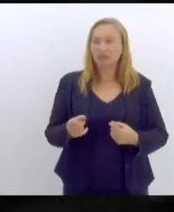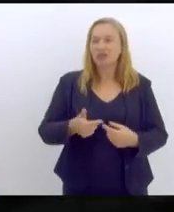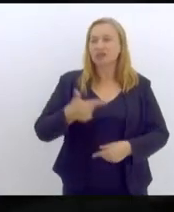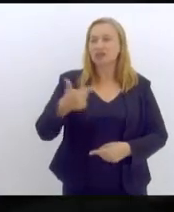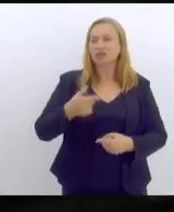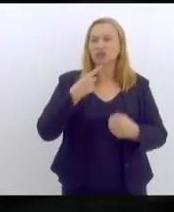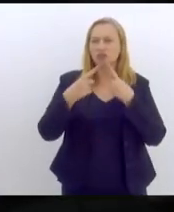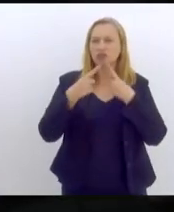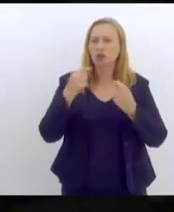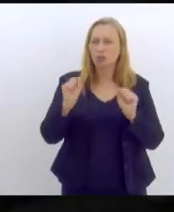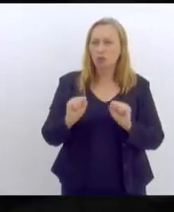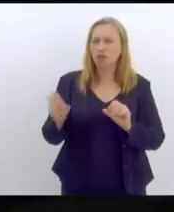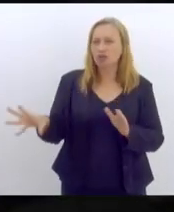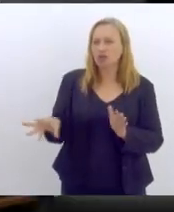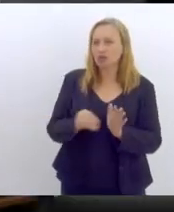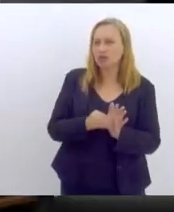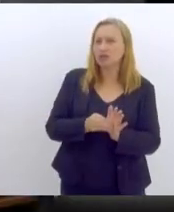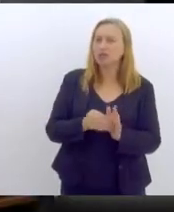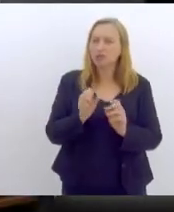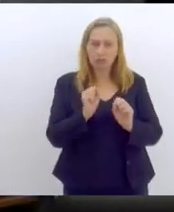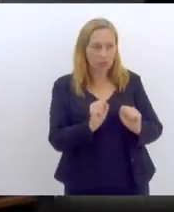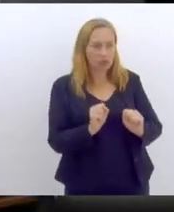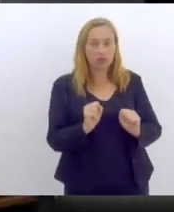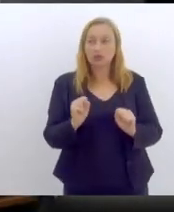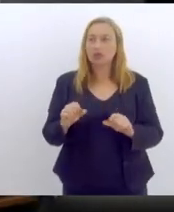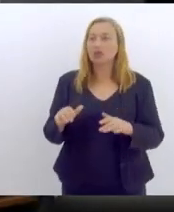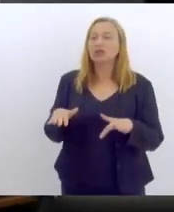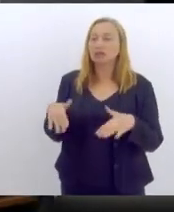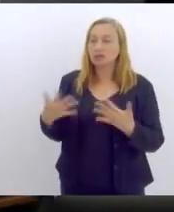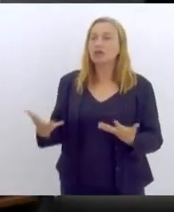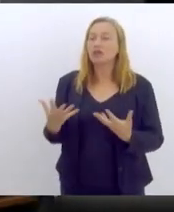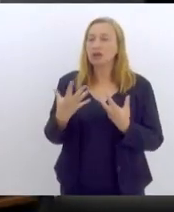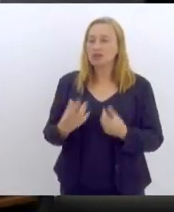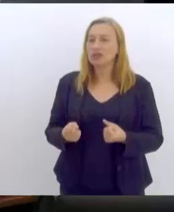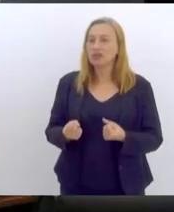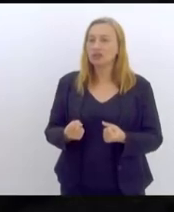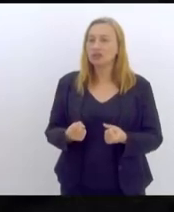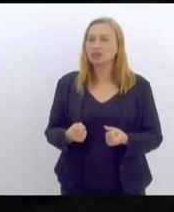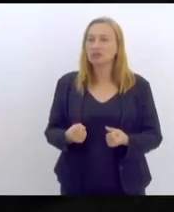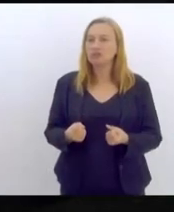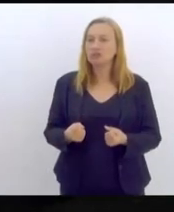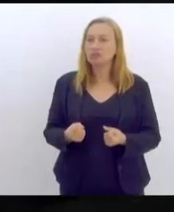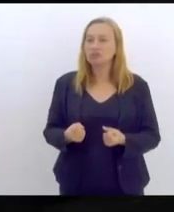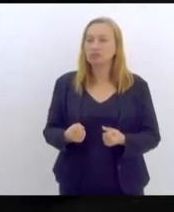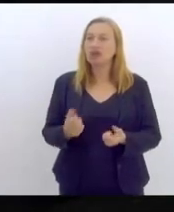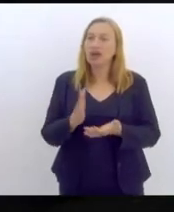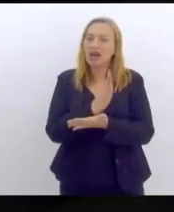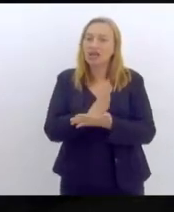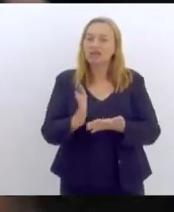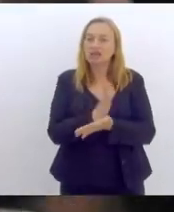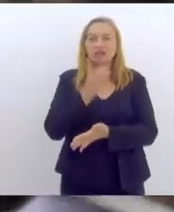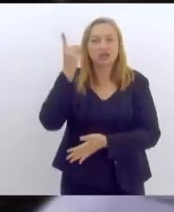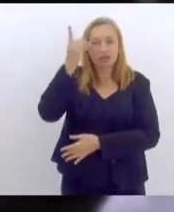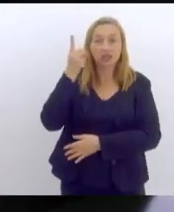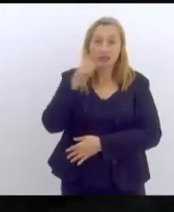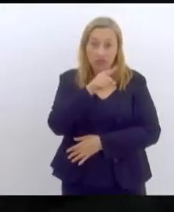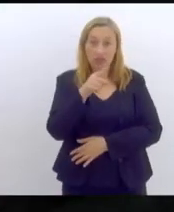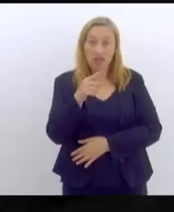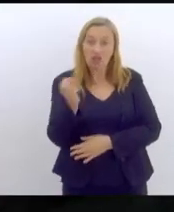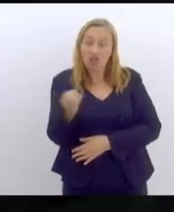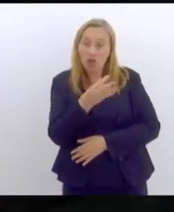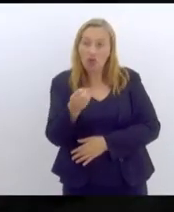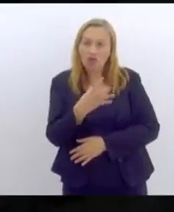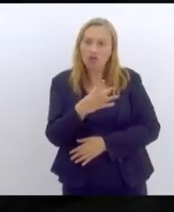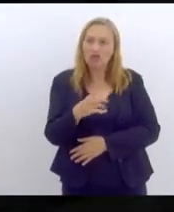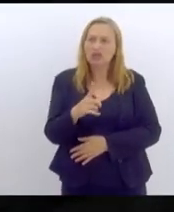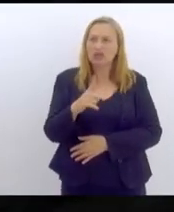discussão e eleição, pode ser emendado? Pode emendar. Então, a segunda discussão. Às vezes, deputada, você é nova ainda, a gente